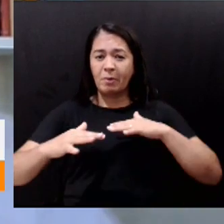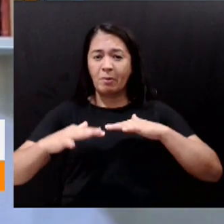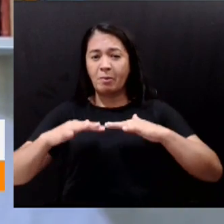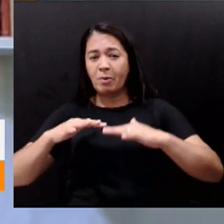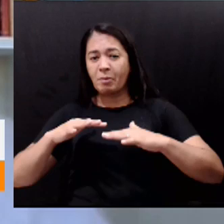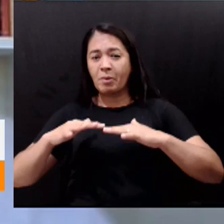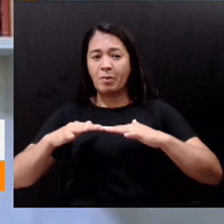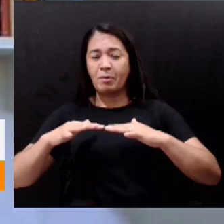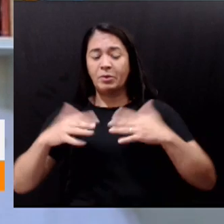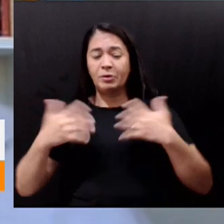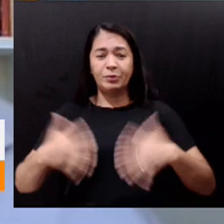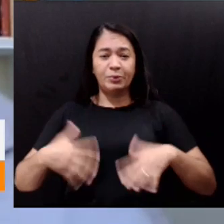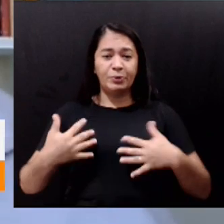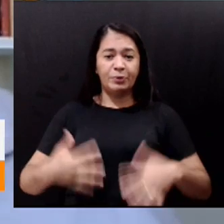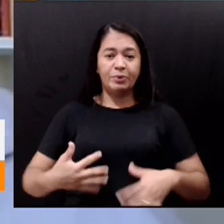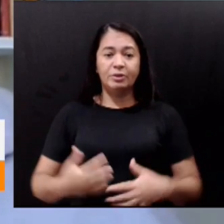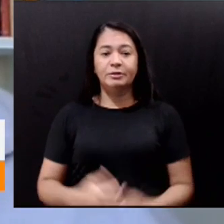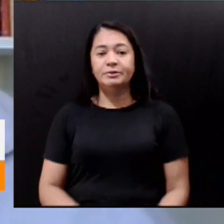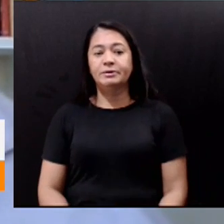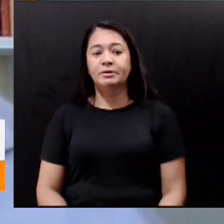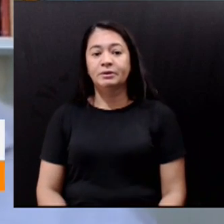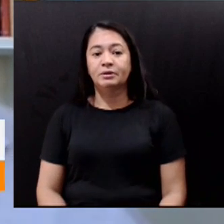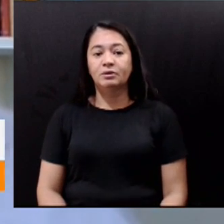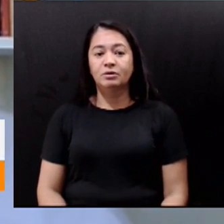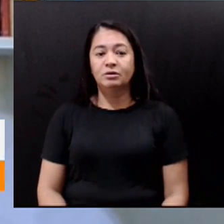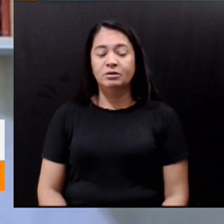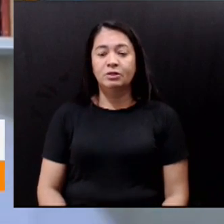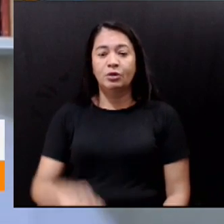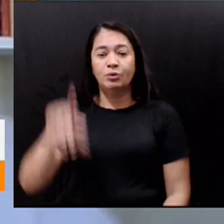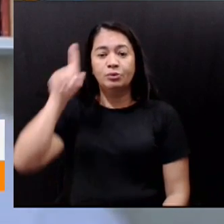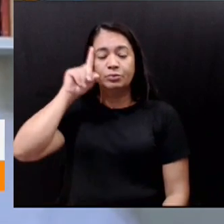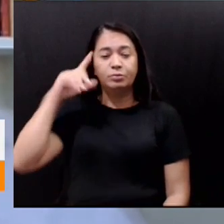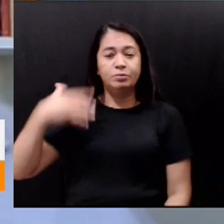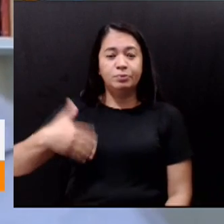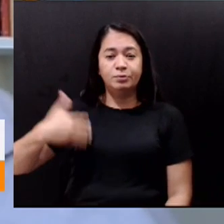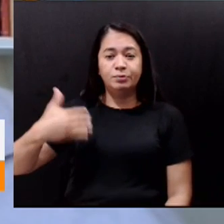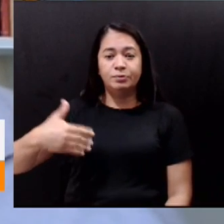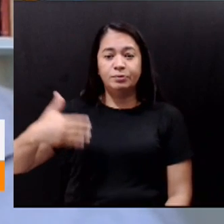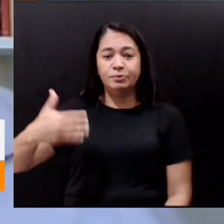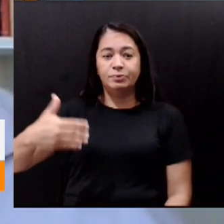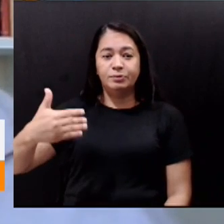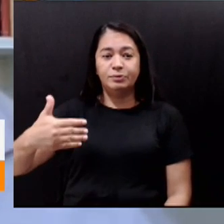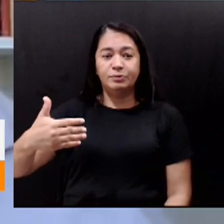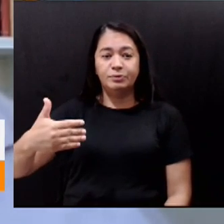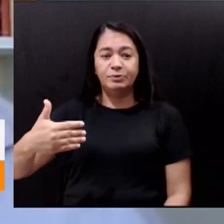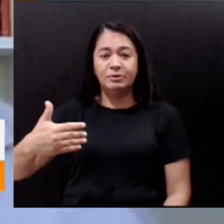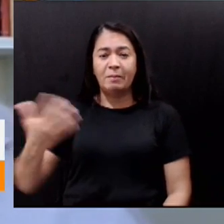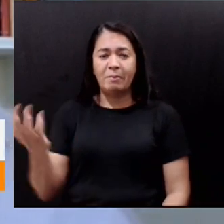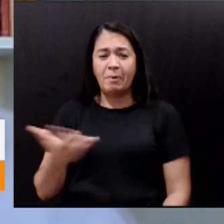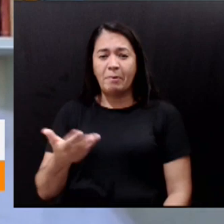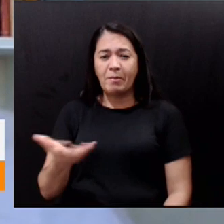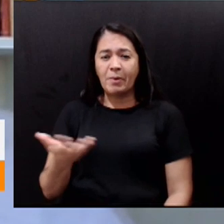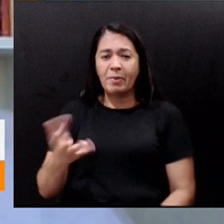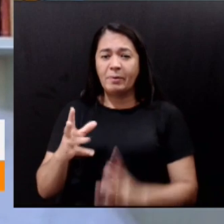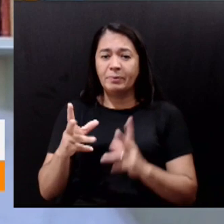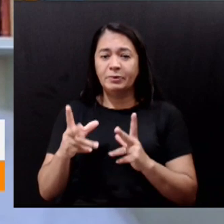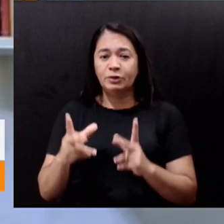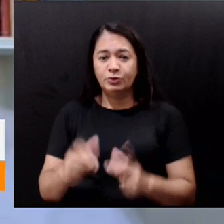exacerbada, a rotina está extremamente corrida para todos,